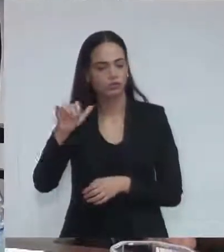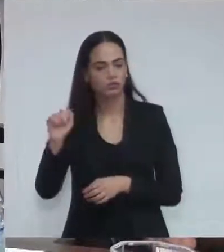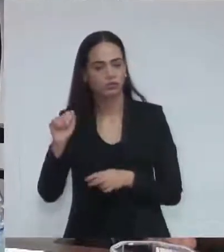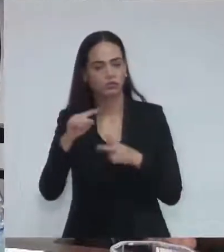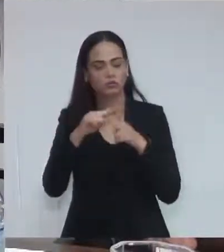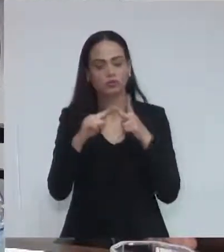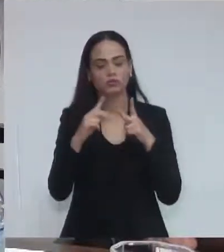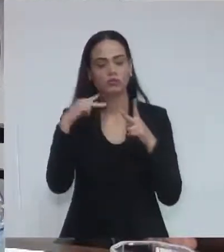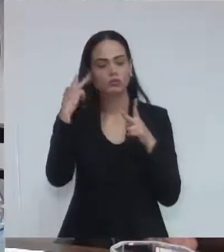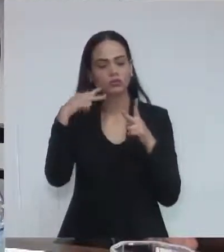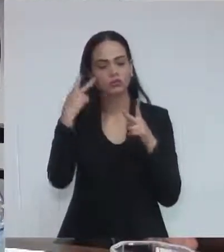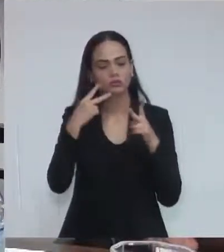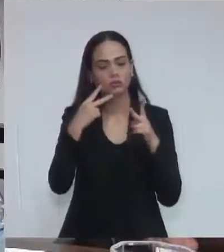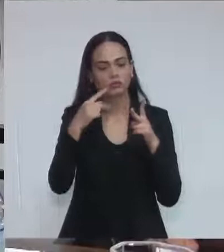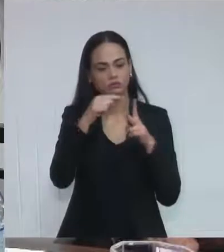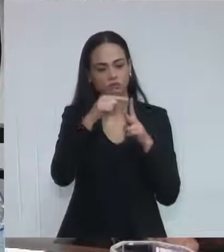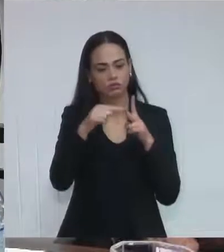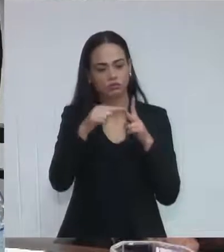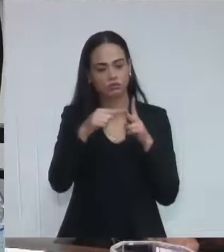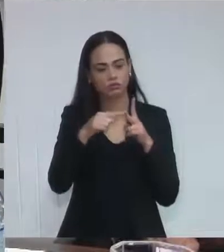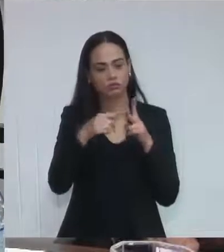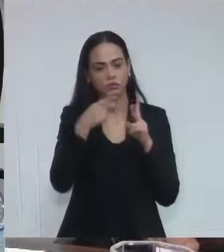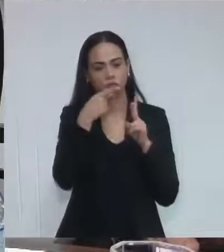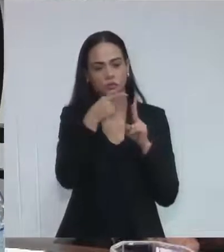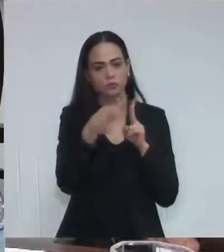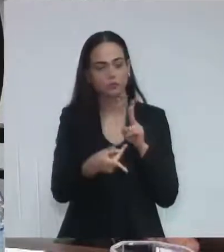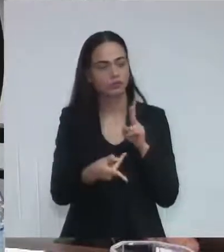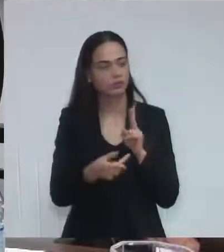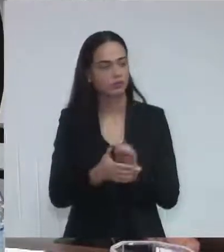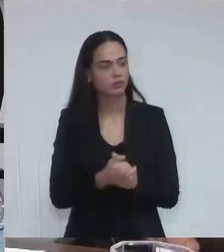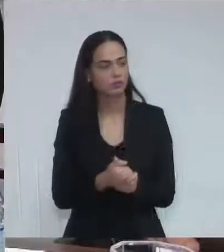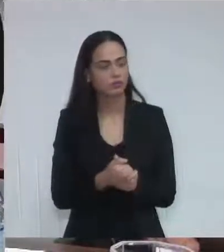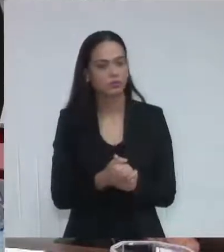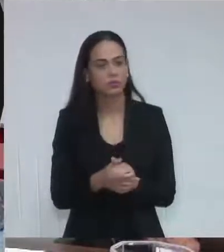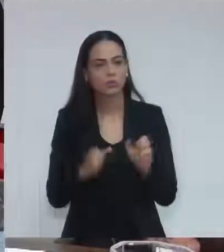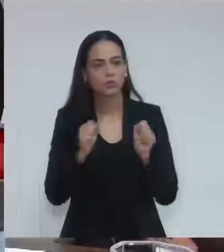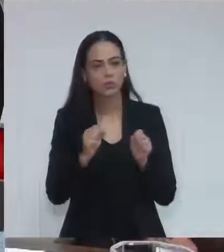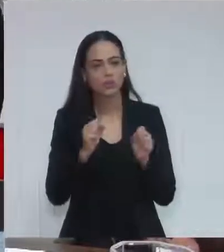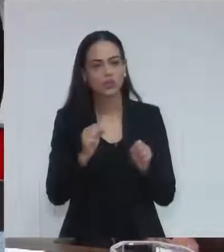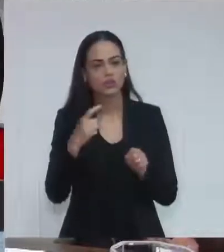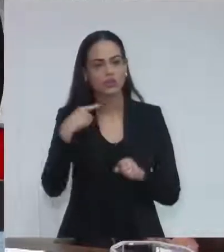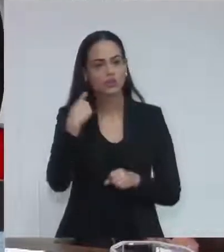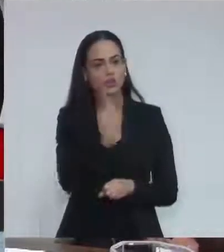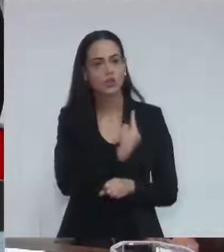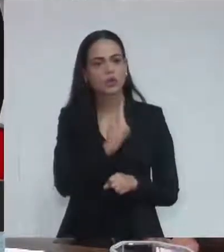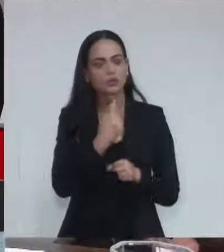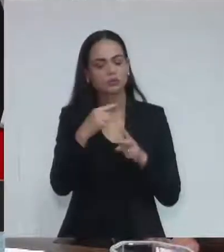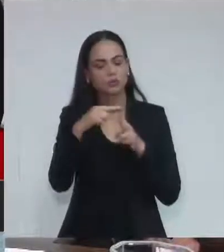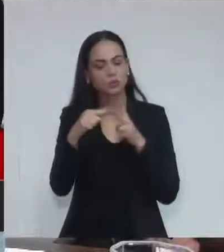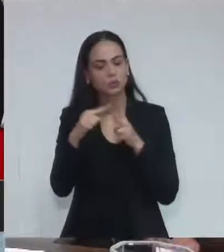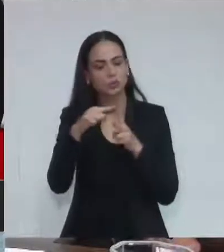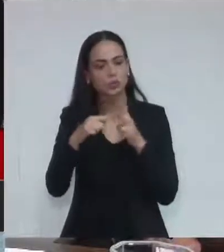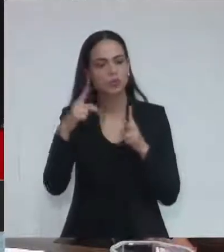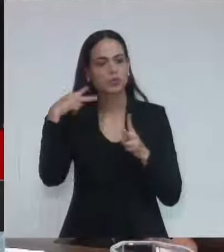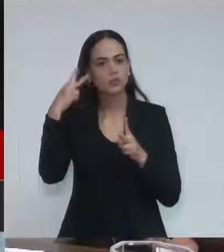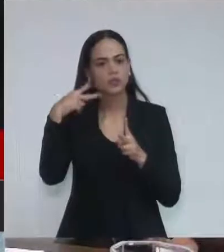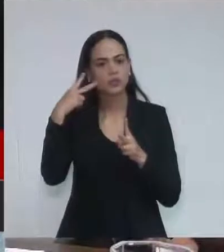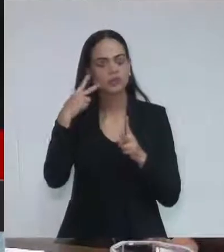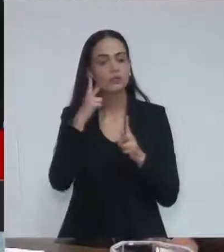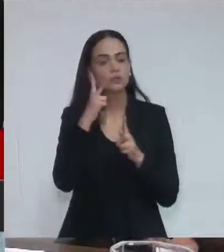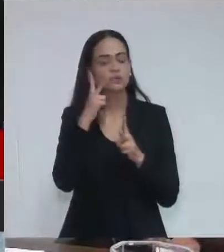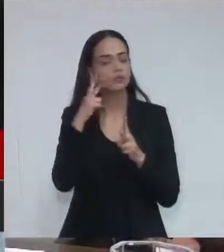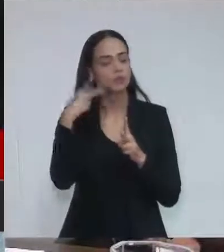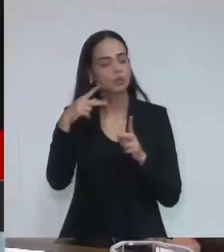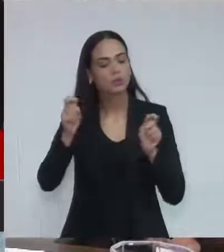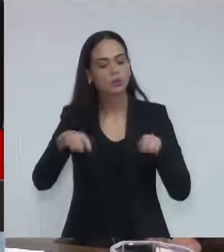pedir o senhor que liberasse a palavra para que a gente pudesse justificar, né? Porque senão fica a palavra da